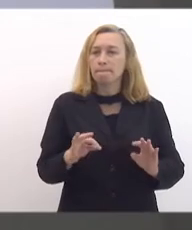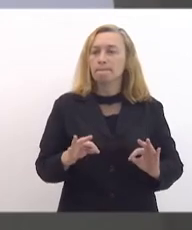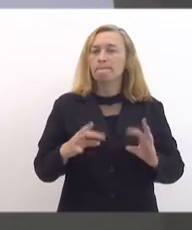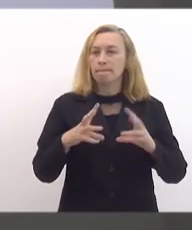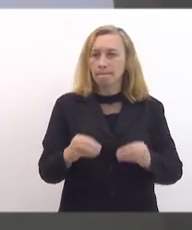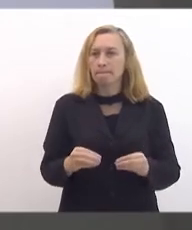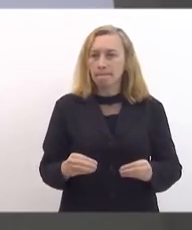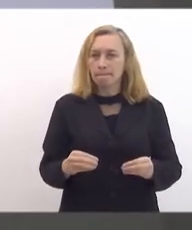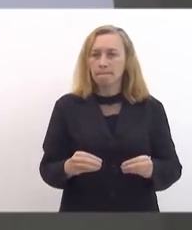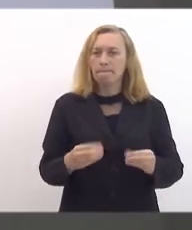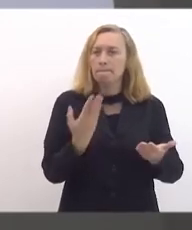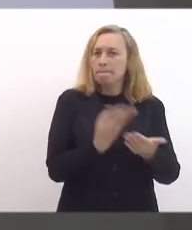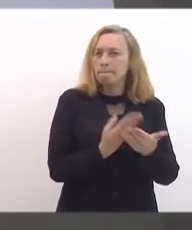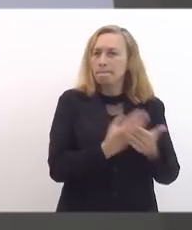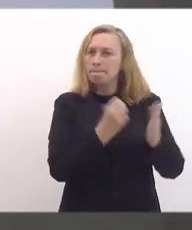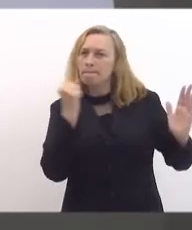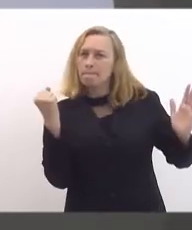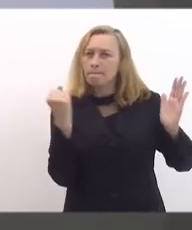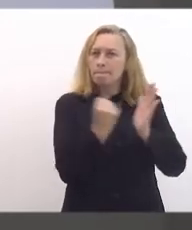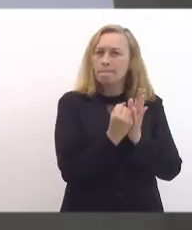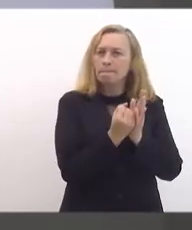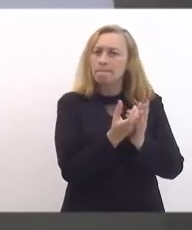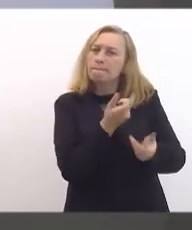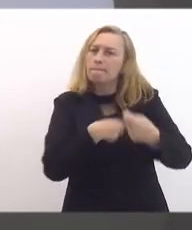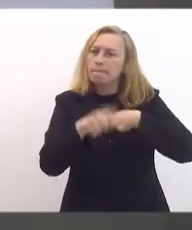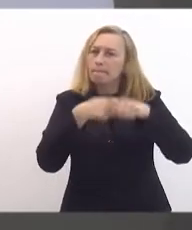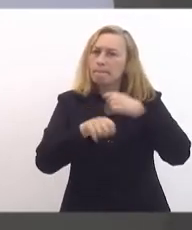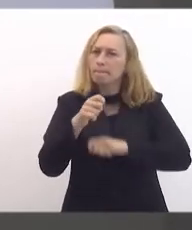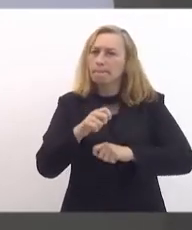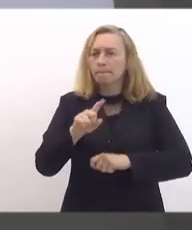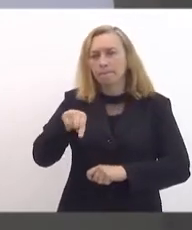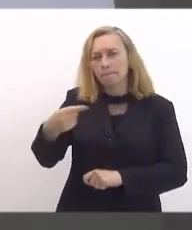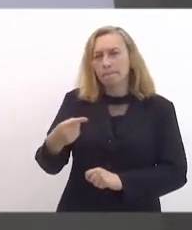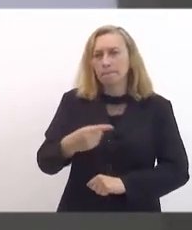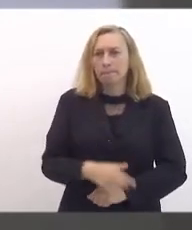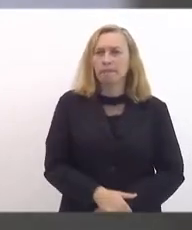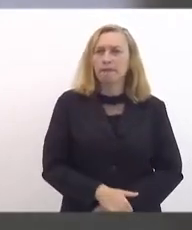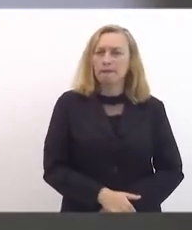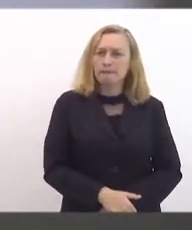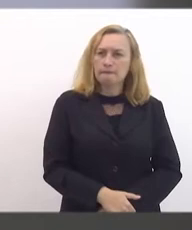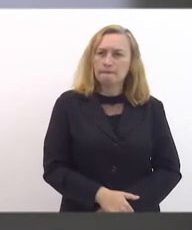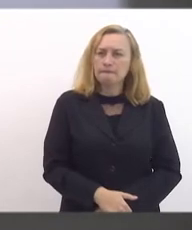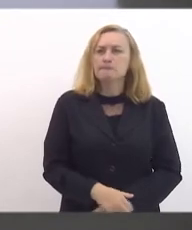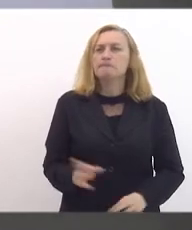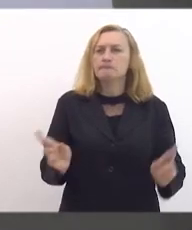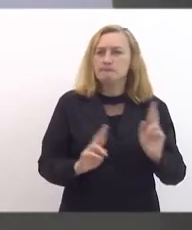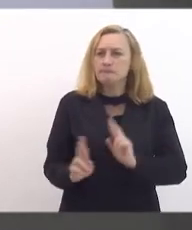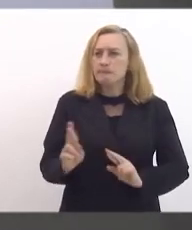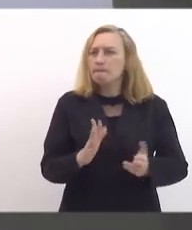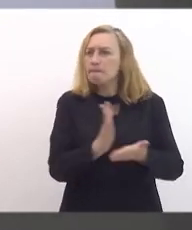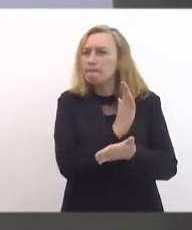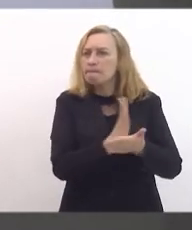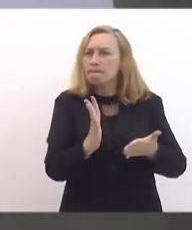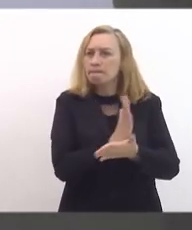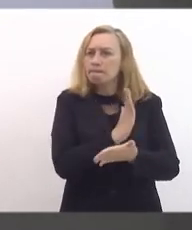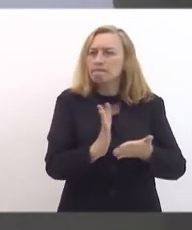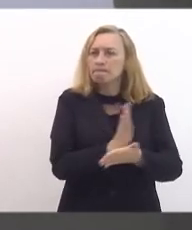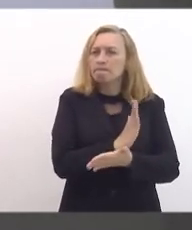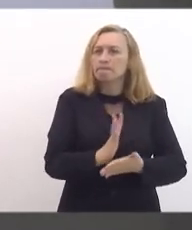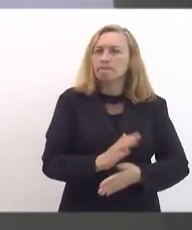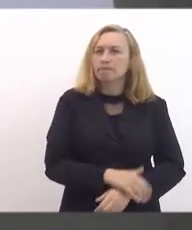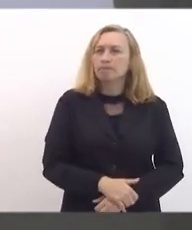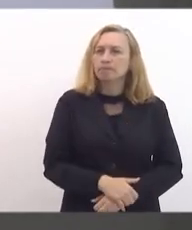fazer estudo de impacto fazer estudo econômico e centro E é em relação aí Alguns